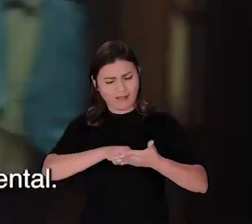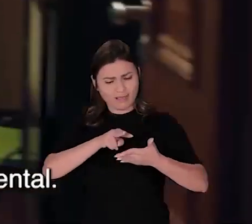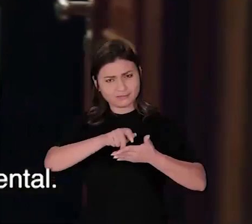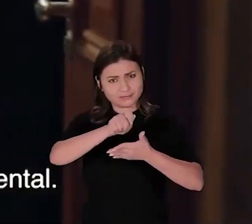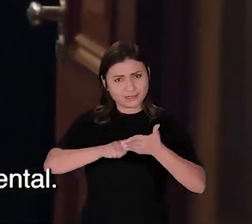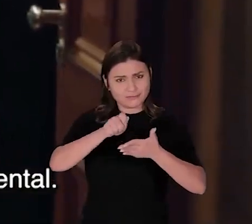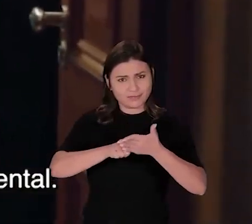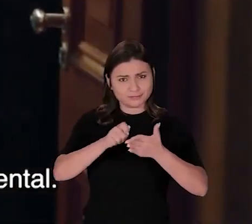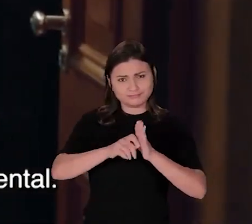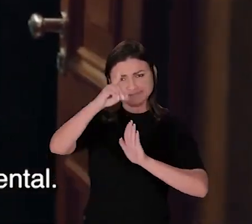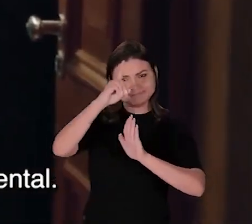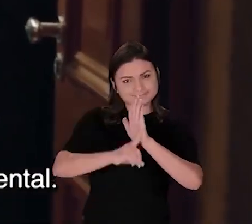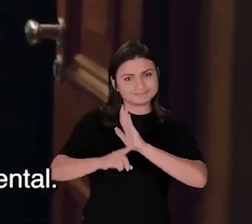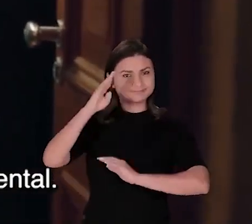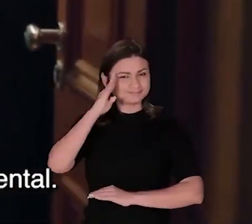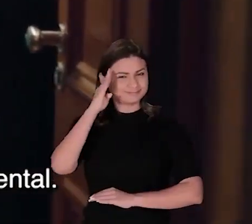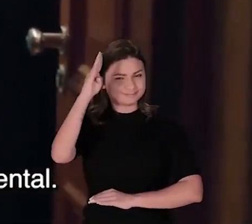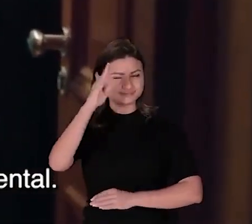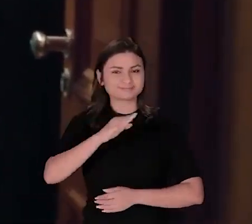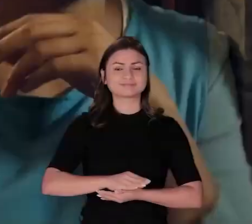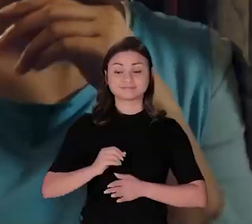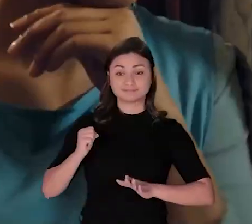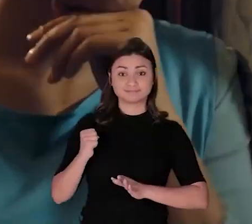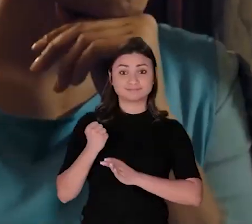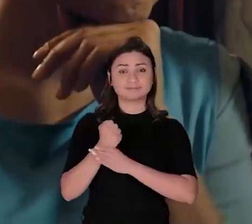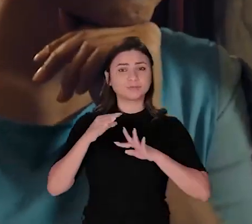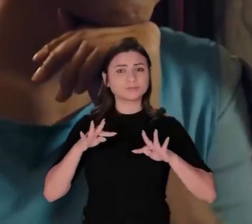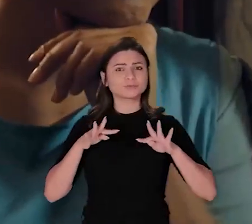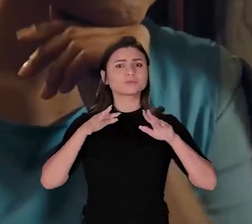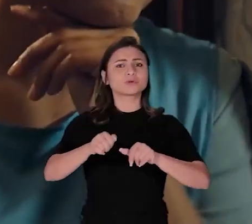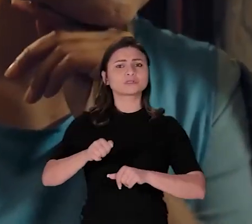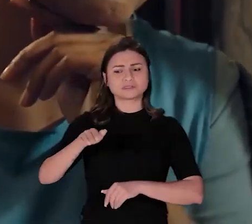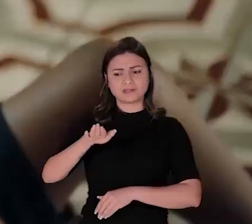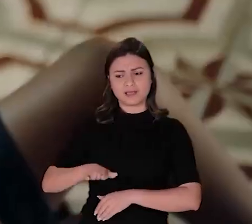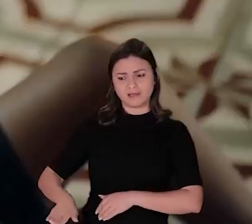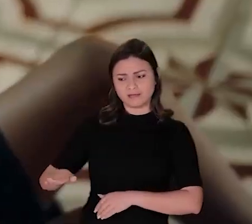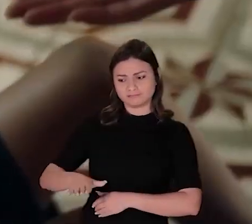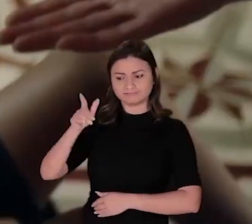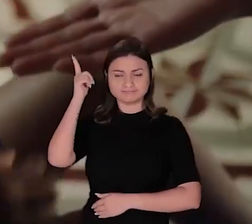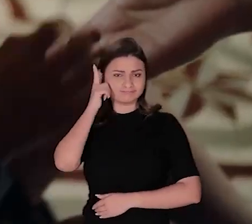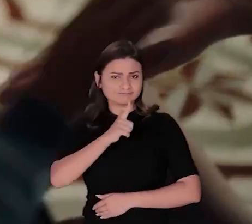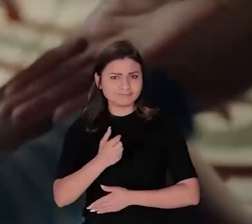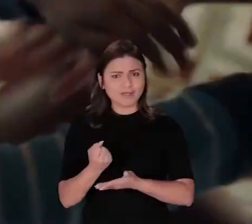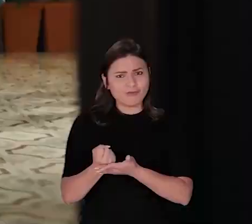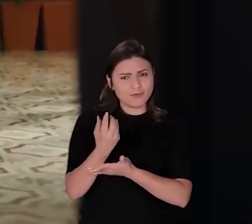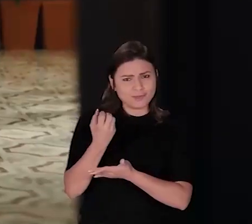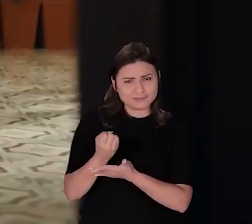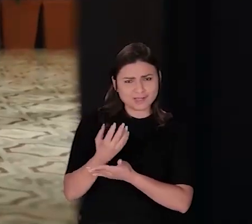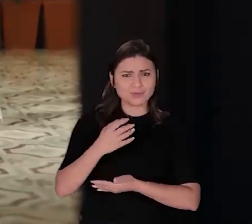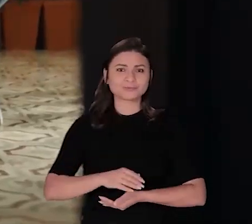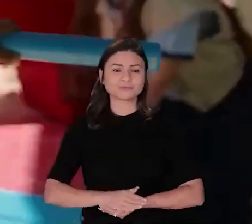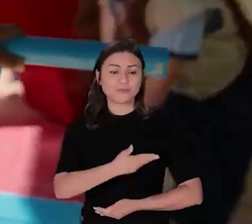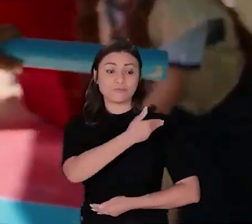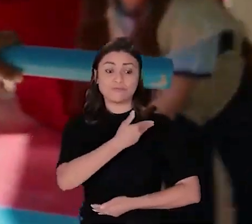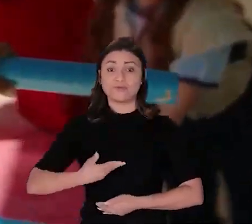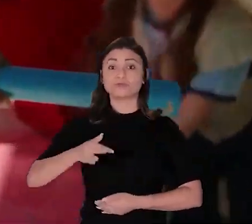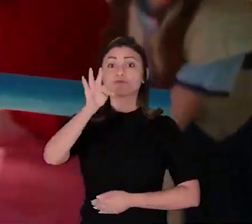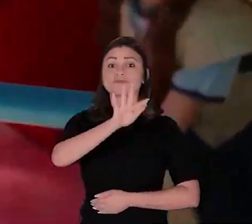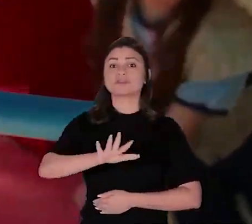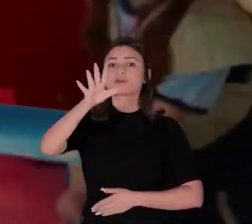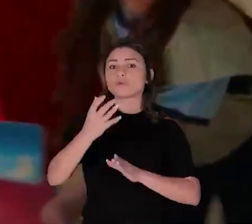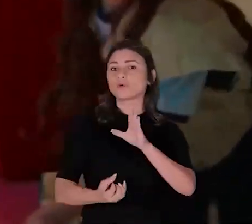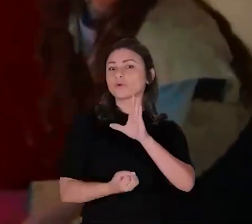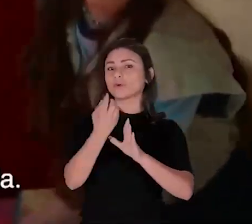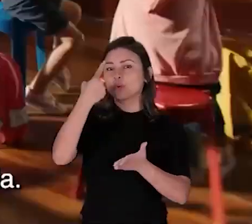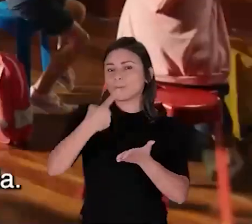Aprender a ler e escrever é um direito fundamental. E para garantir que todas as crianças sejam alfabetizadas, o